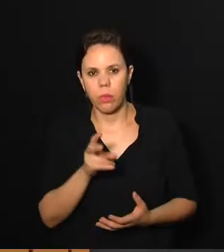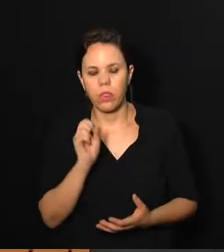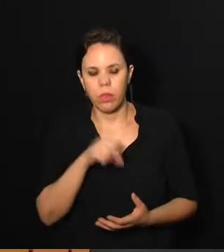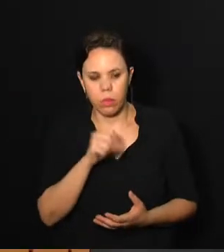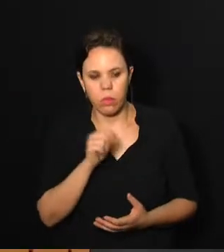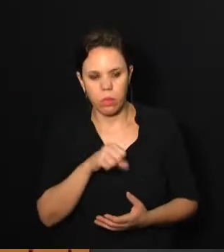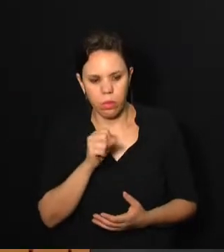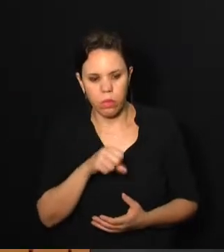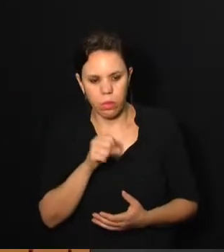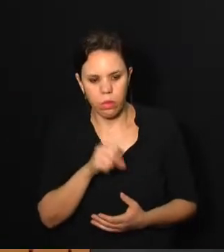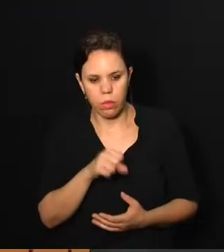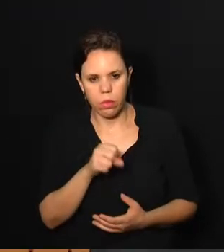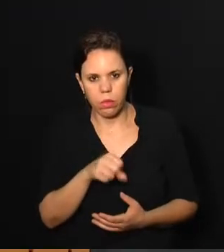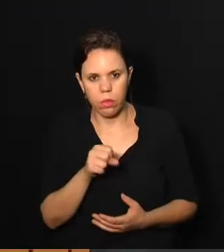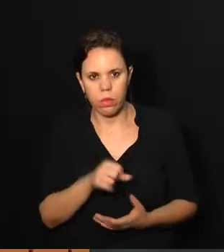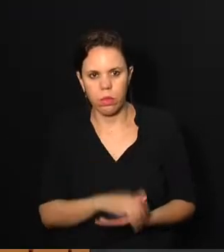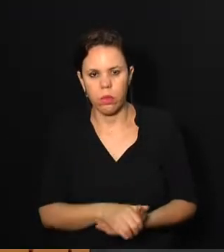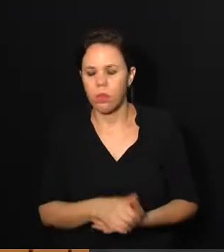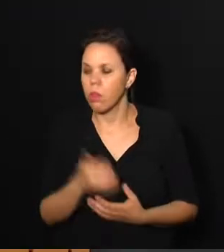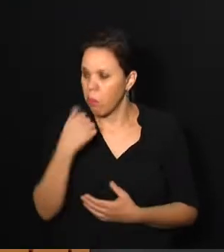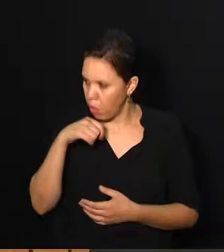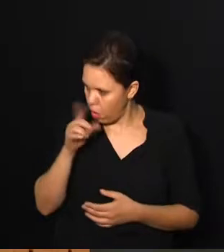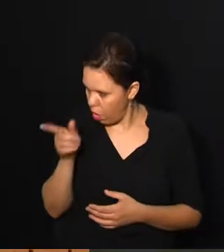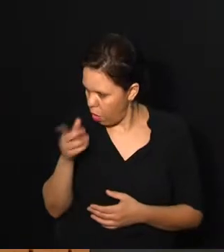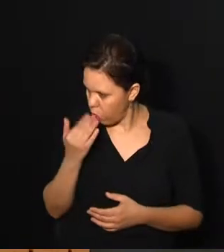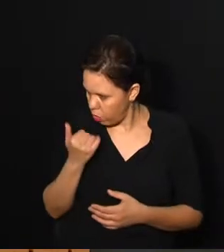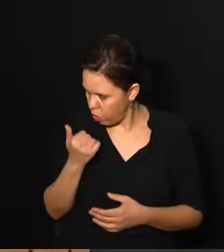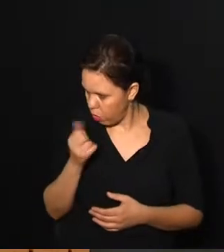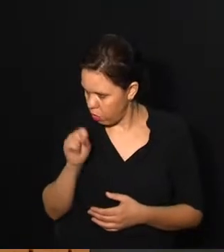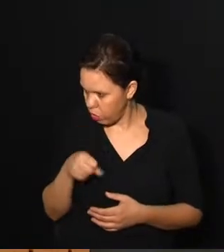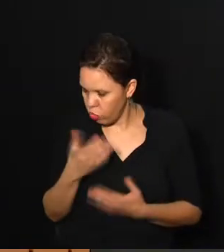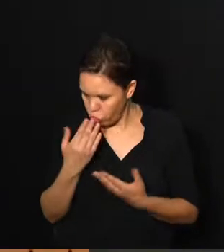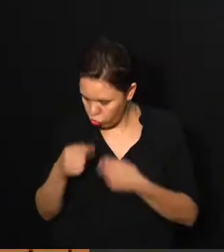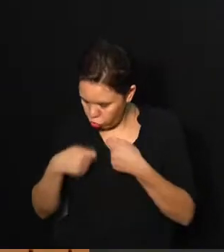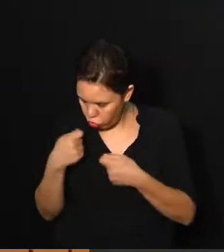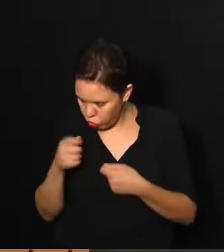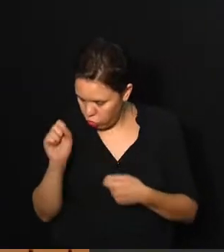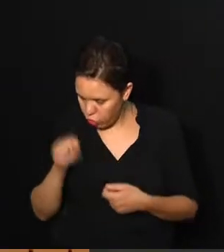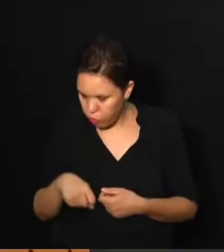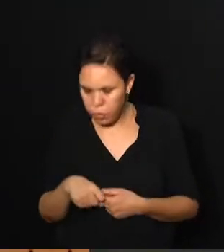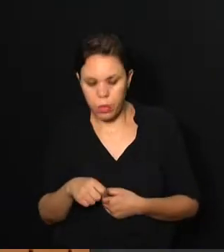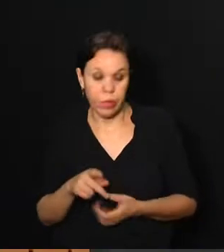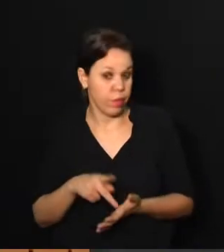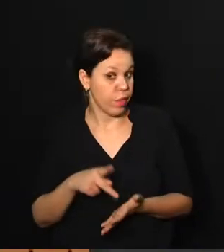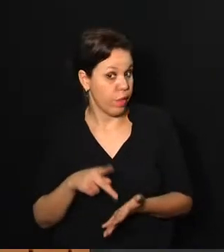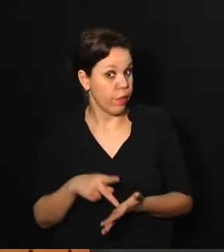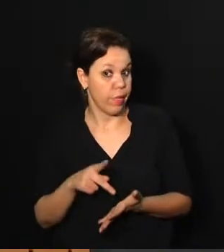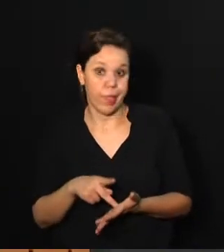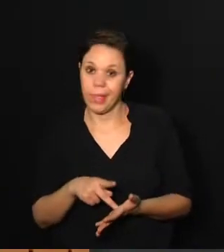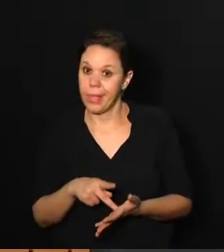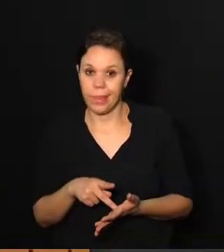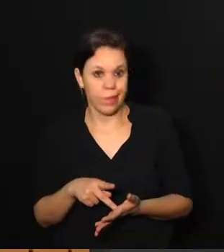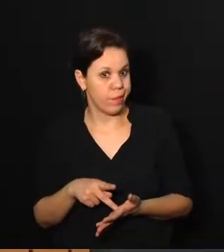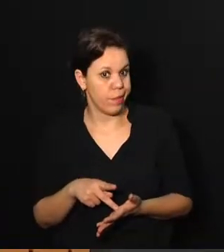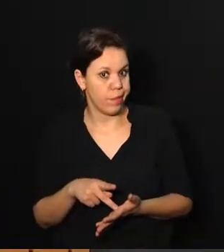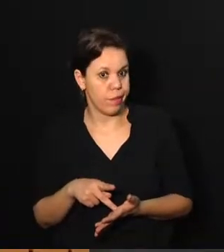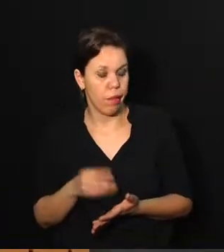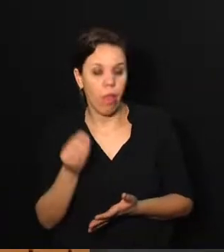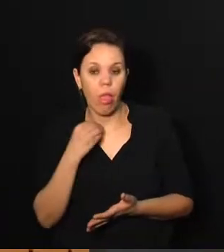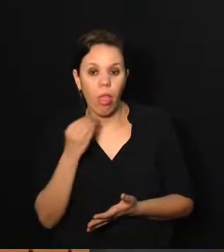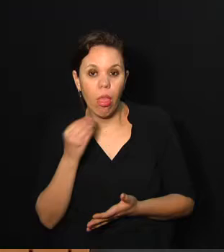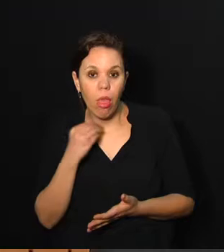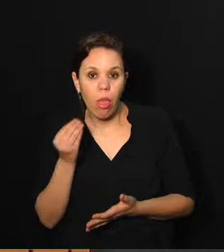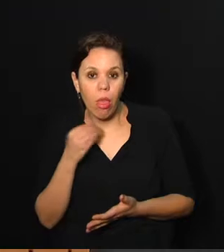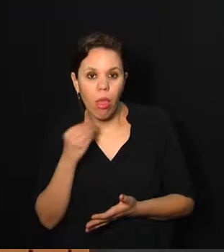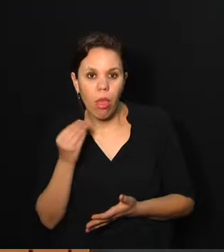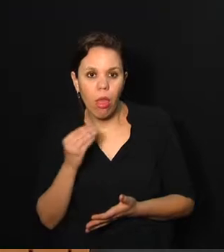sim. Mãe, almoçou? Sim. Mãe, jantou? Sim. E, na realidade, o que acontecia? O idoso ficava fraco,